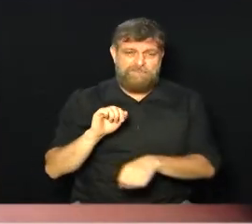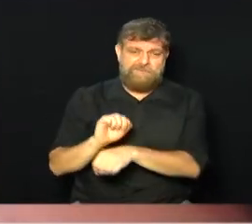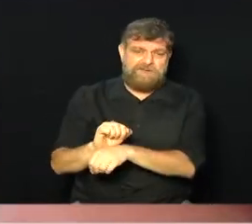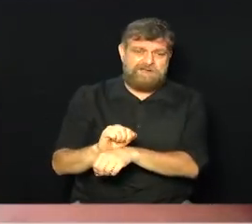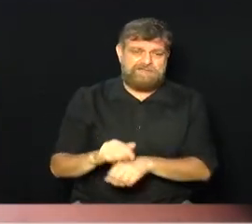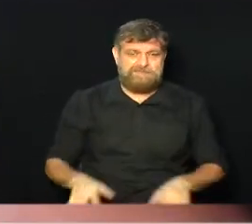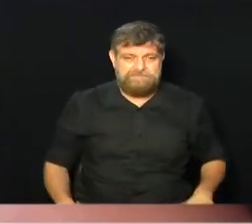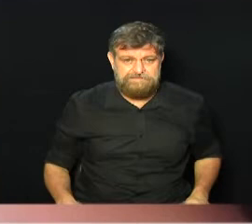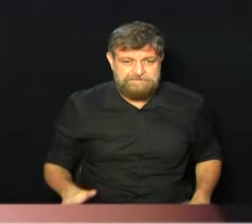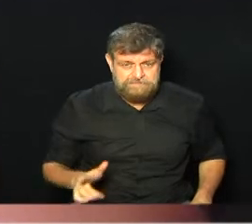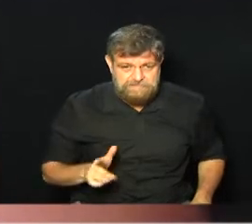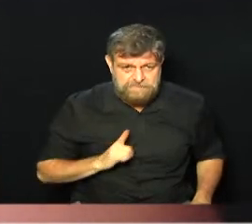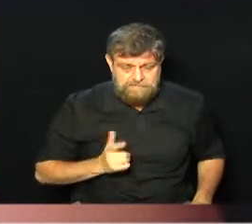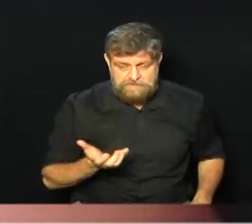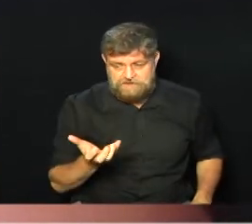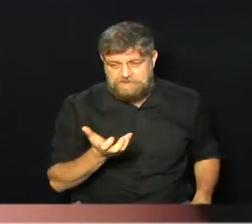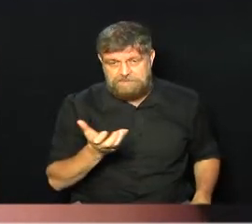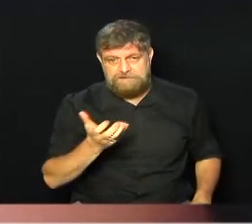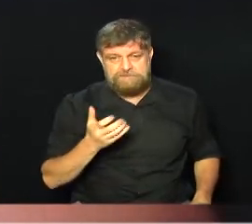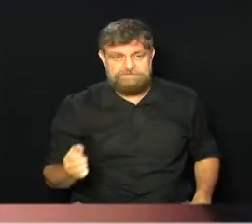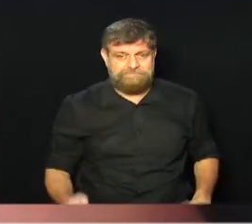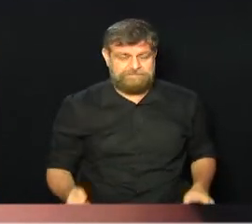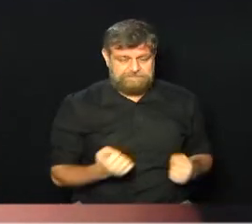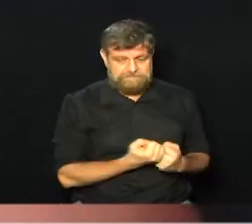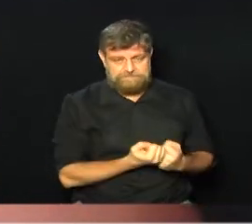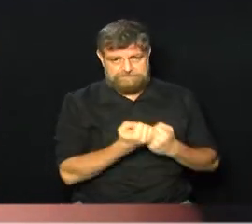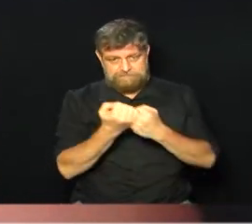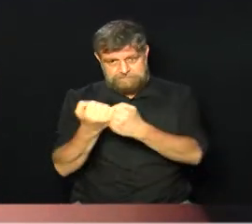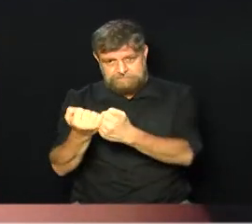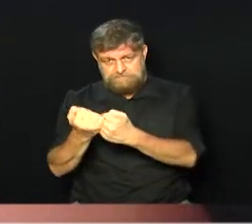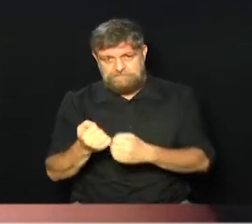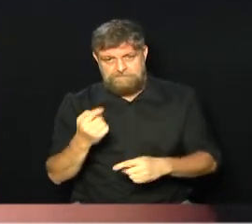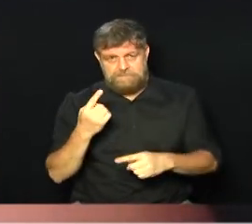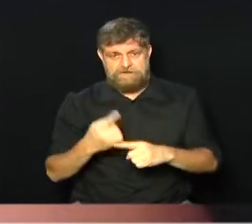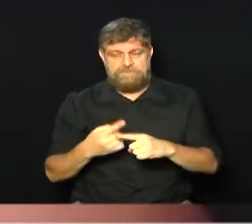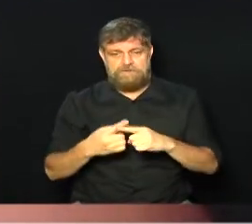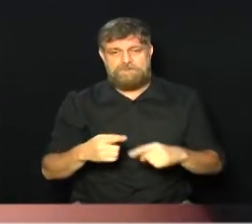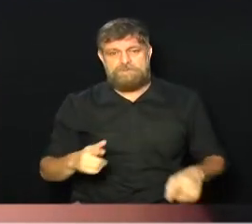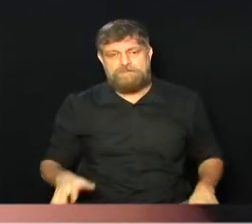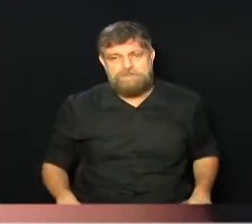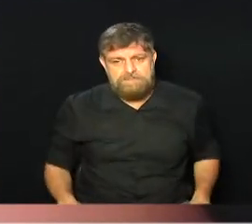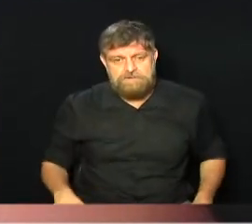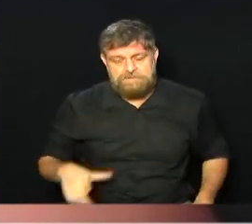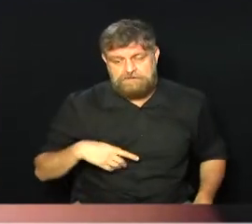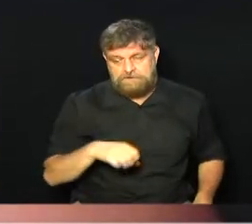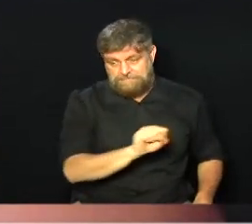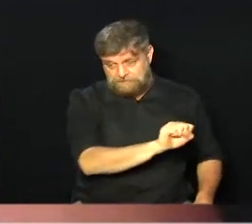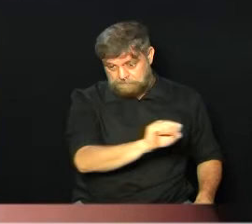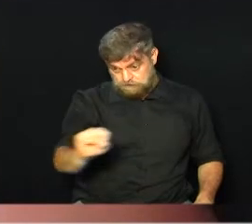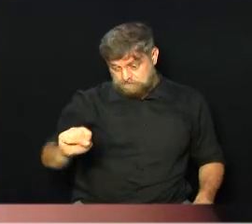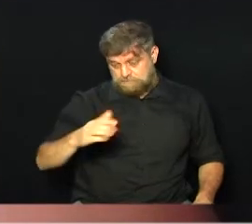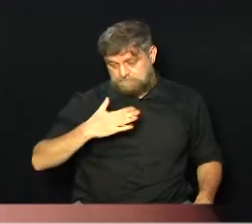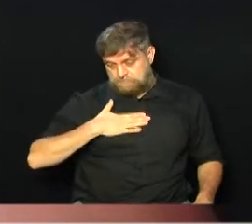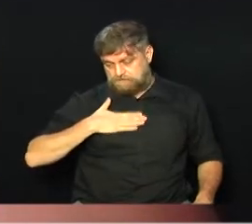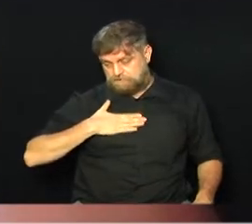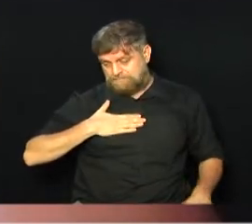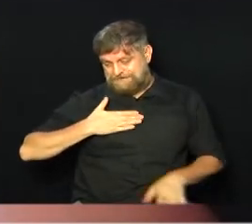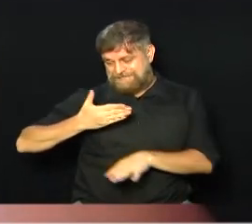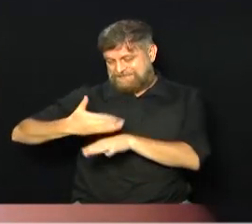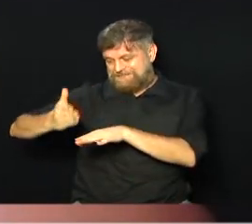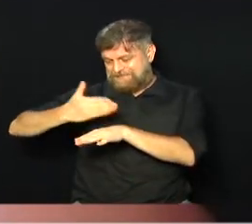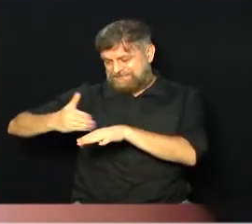tempo inteiro, sempre falei que queria ser auxiliar, tanto por ter um sogro também que é treinador, né? Então, ele